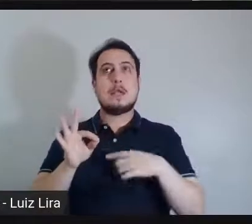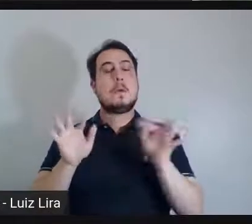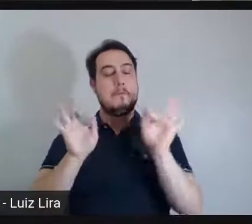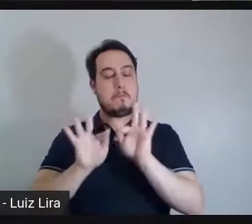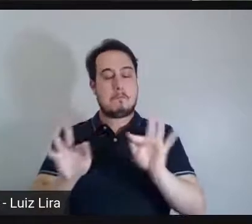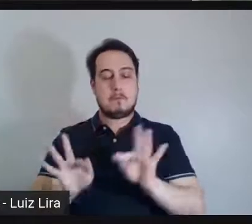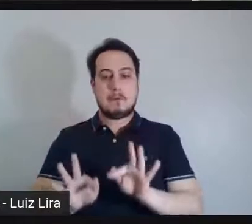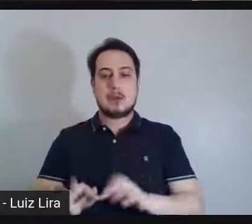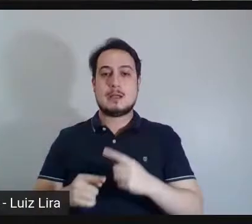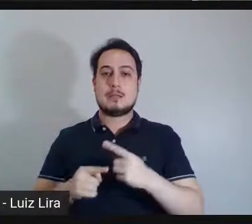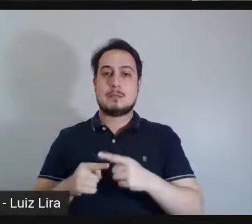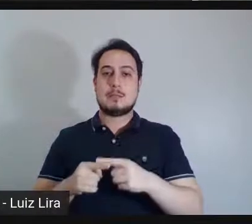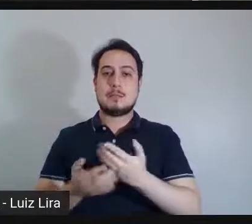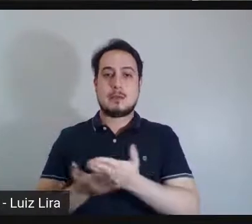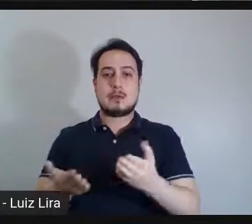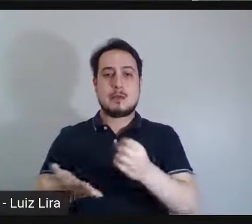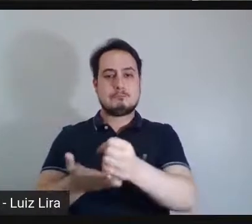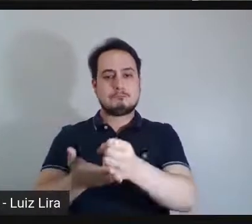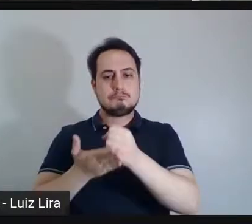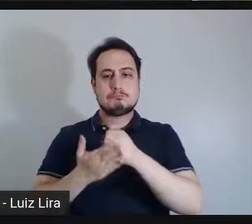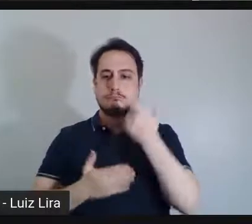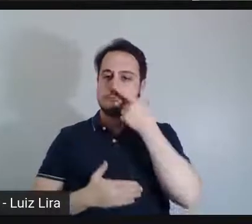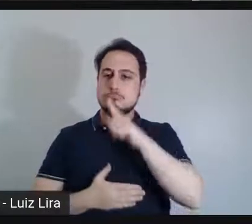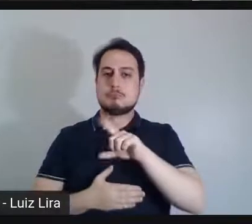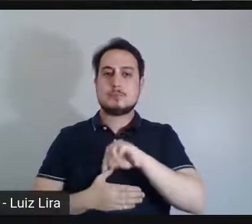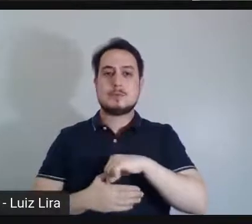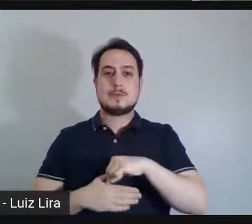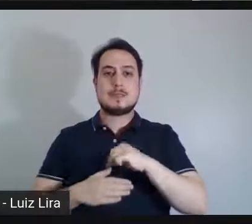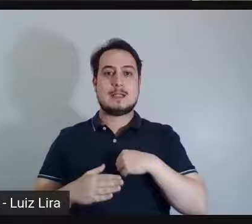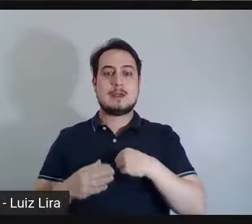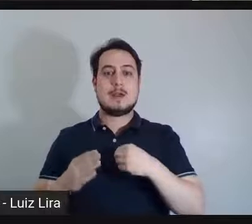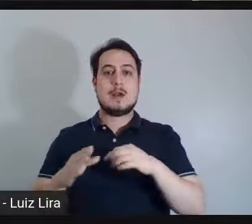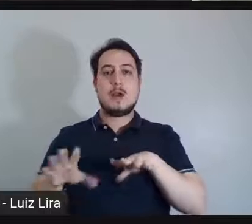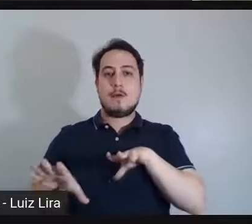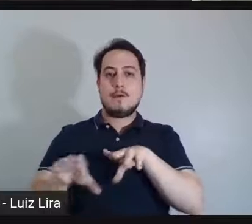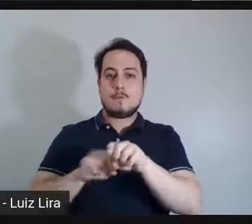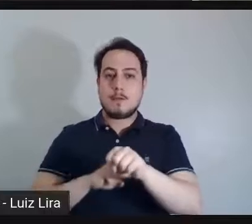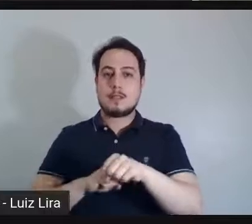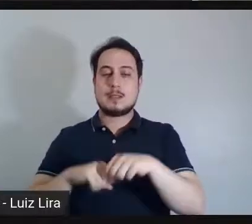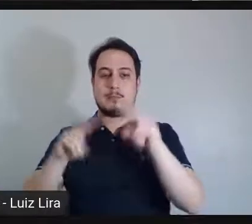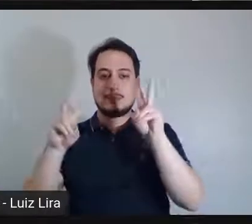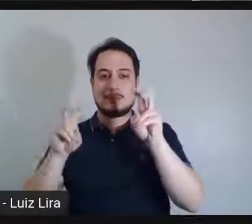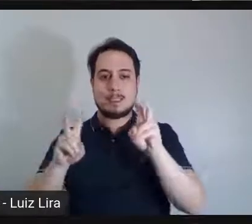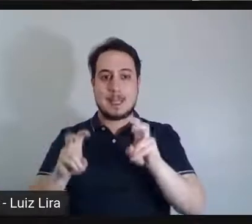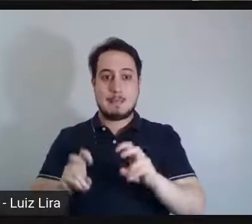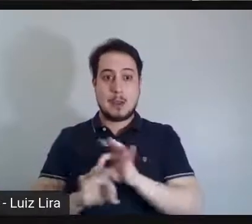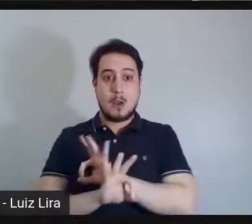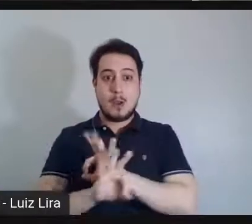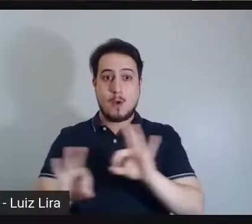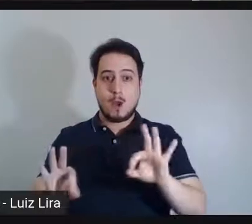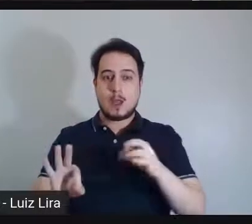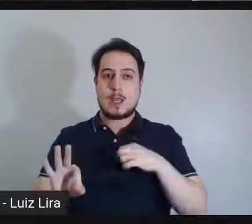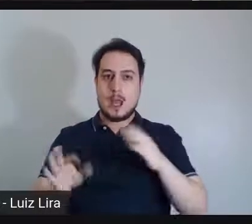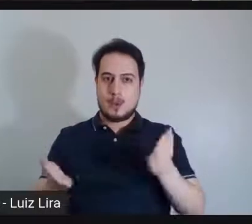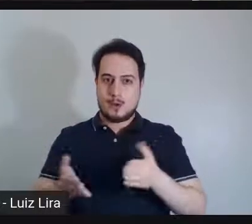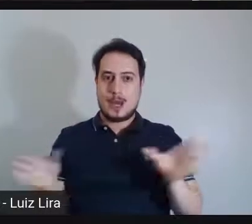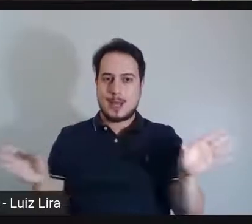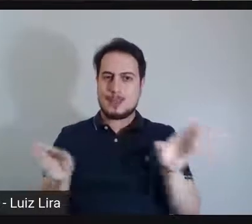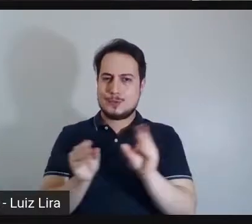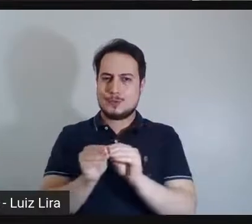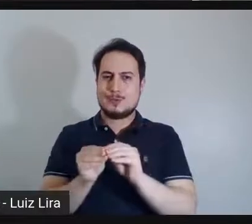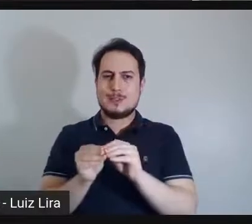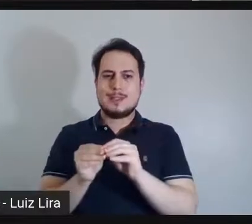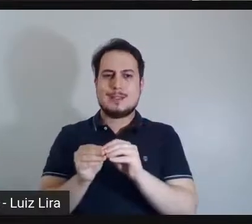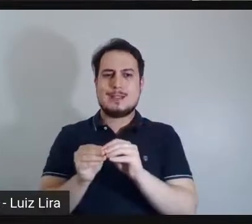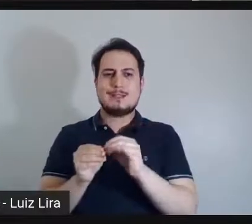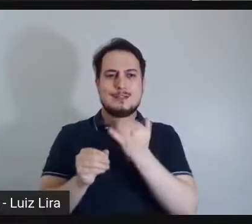porque a gente conseguiu trazer pessoas com qualidade tão alta para esse debate. Mas eu vou fazer um resumo aqui e eu peço desculpa se por acaso eu